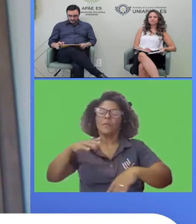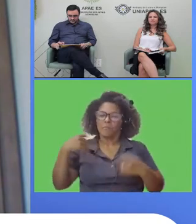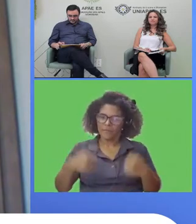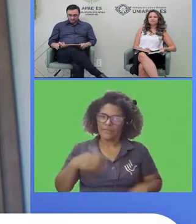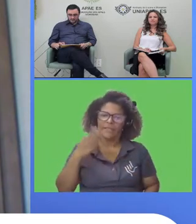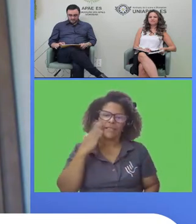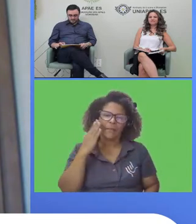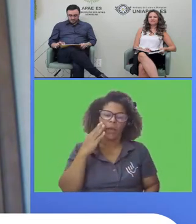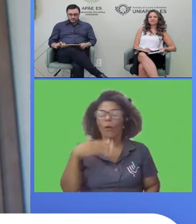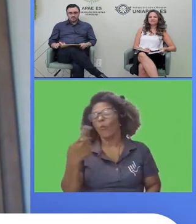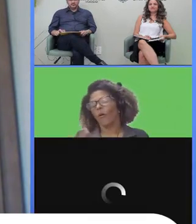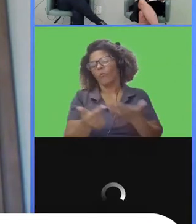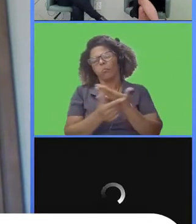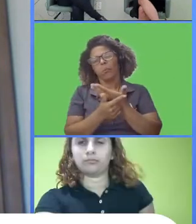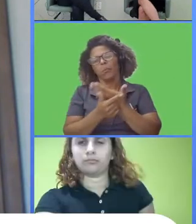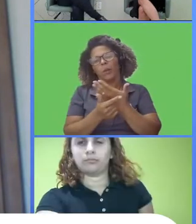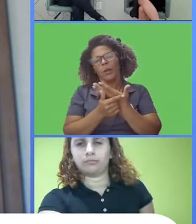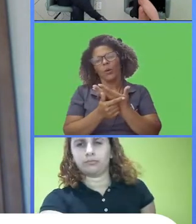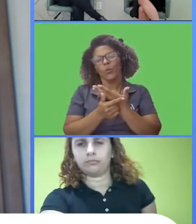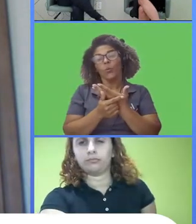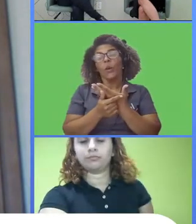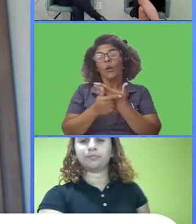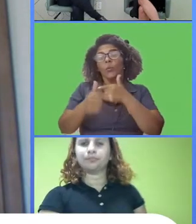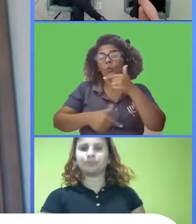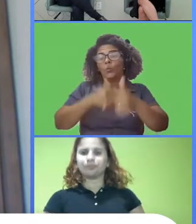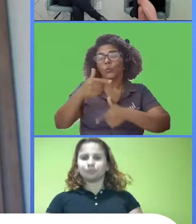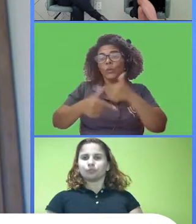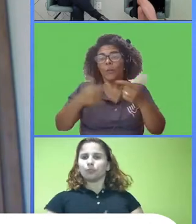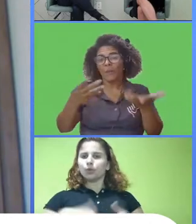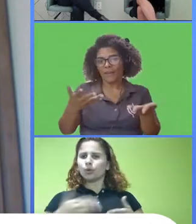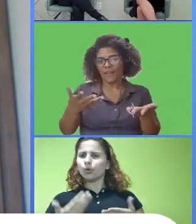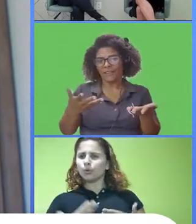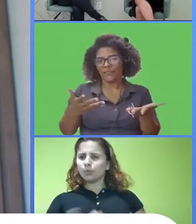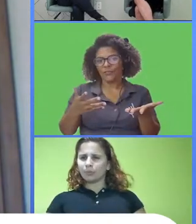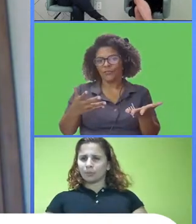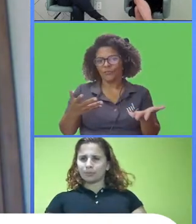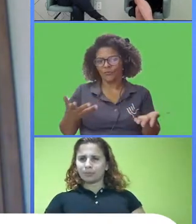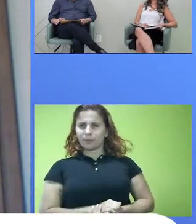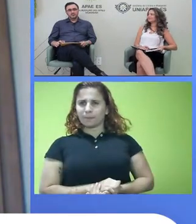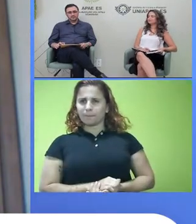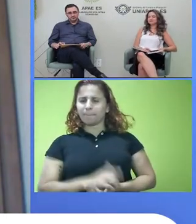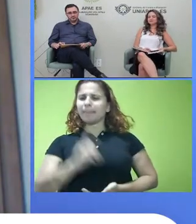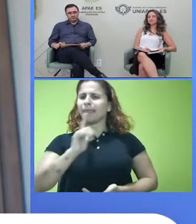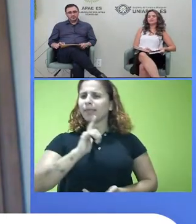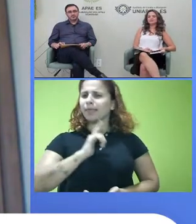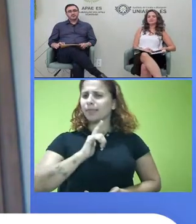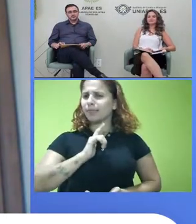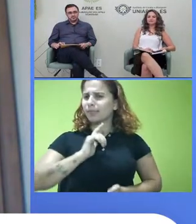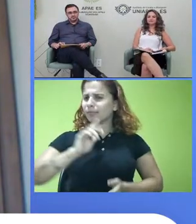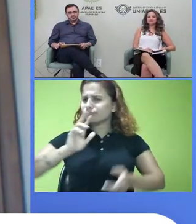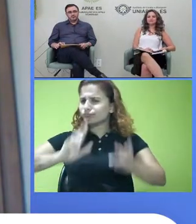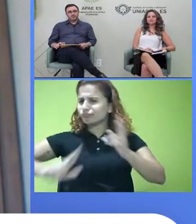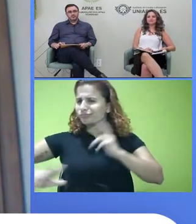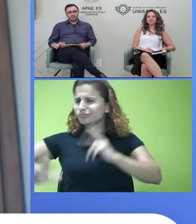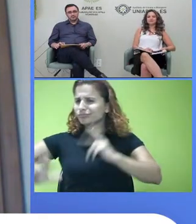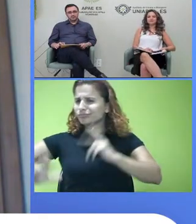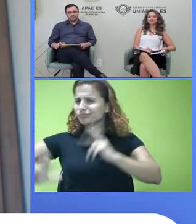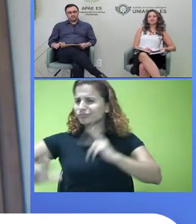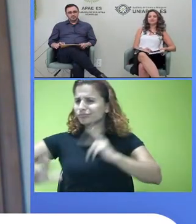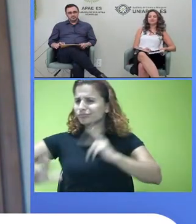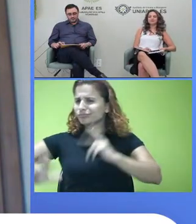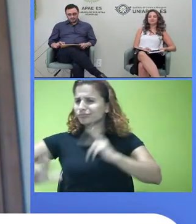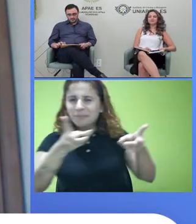que é o papel do trabalho nisso tudo, né? Nós estamos falando aqui de uma dimensão da participação, mas uma